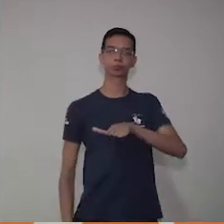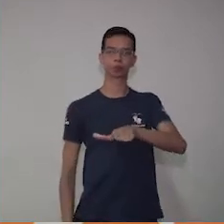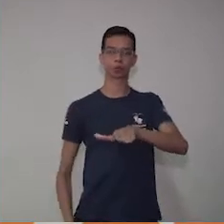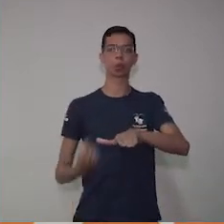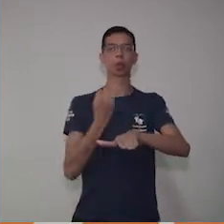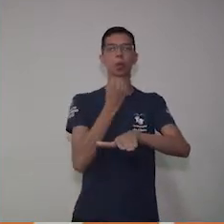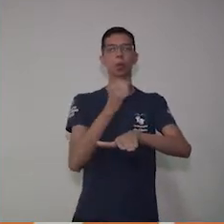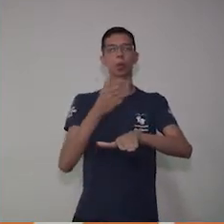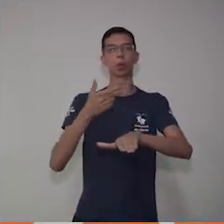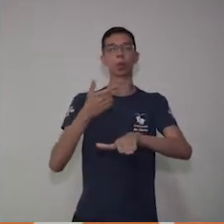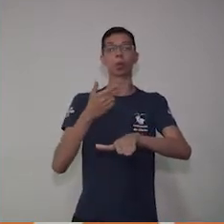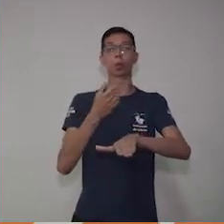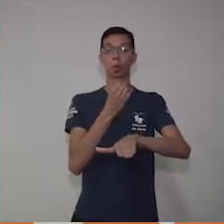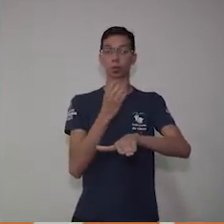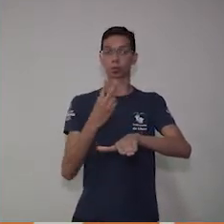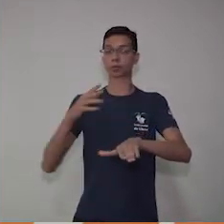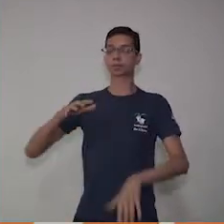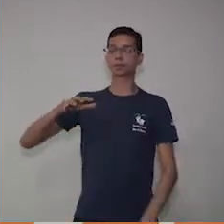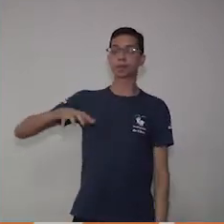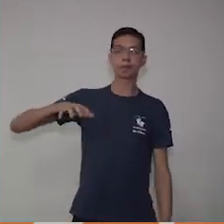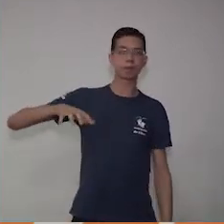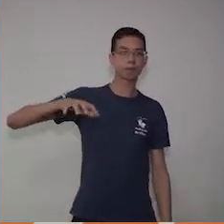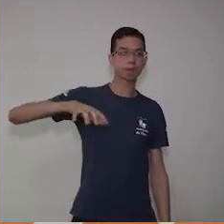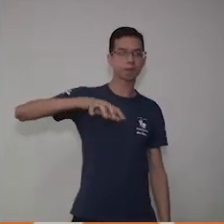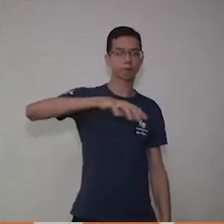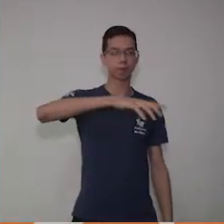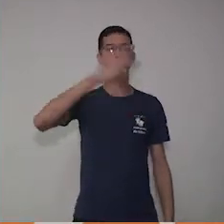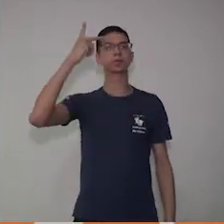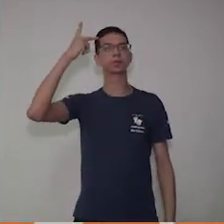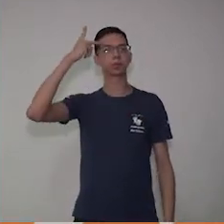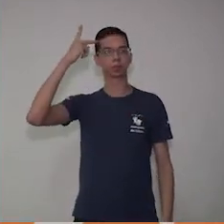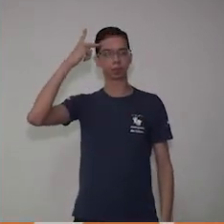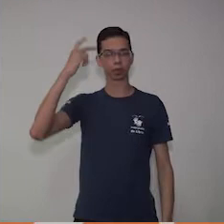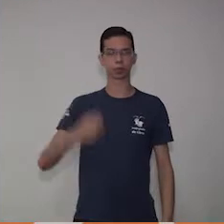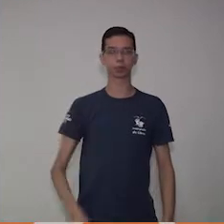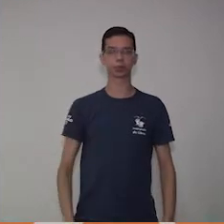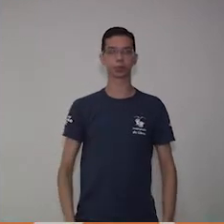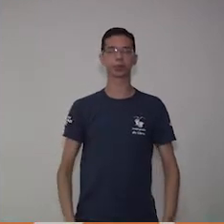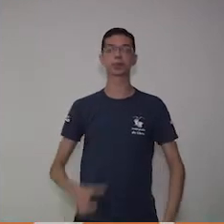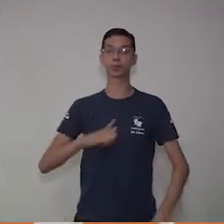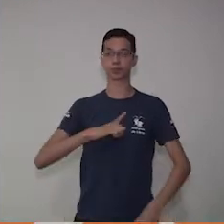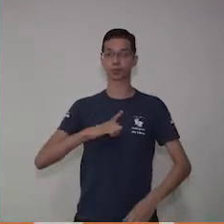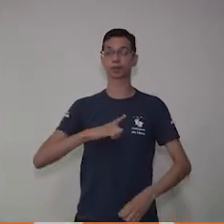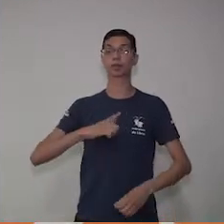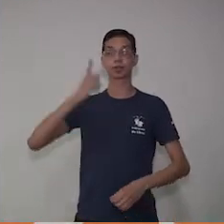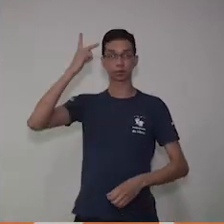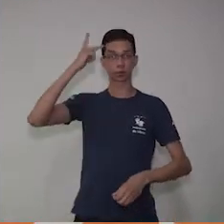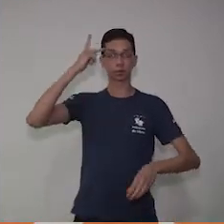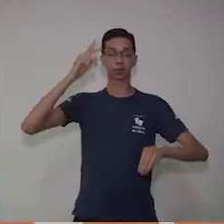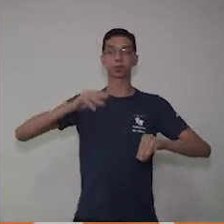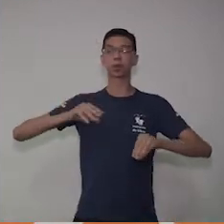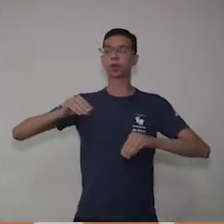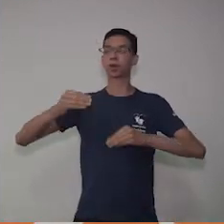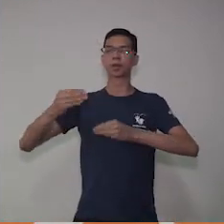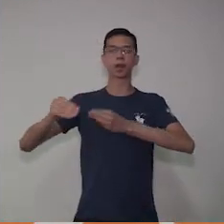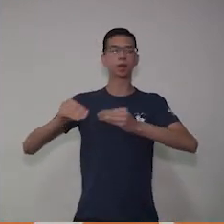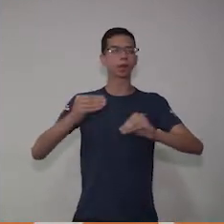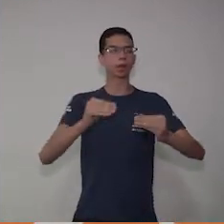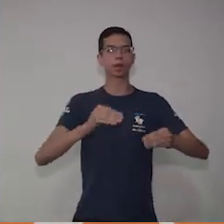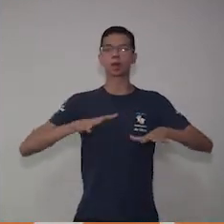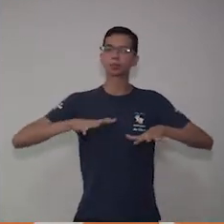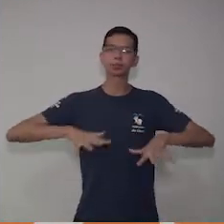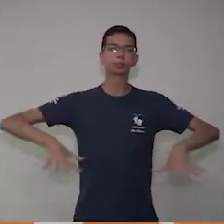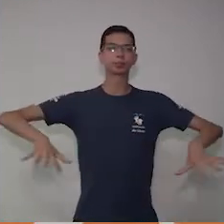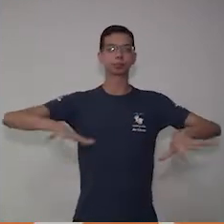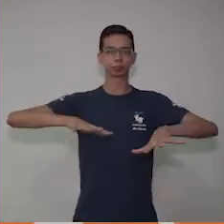Então, a partir de sábado, nas AMAs e nos drive-thrus, nos 5 espalhados pela cidade de São Paulo, nós já teremos